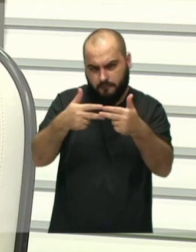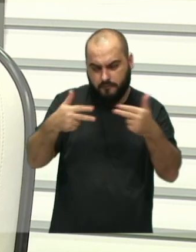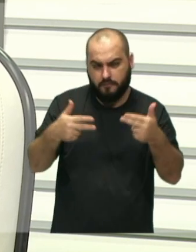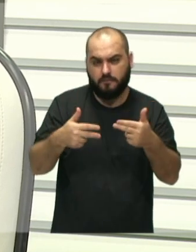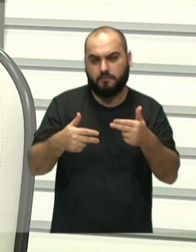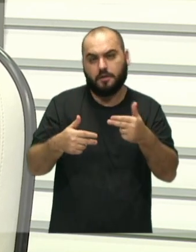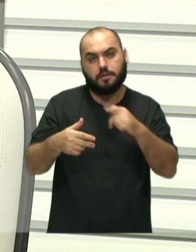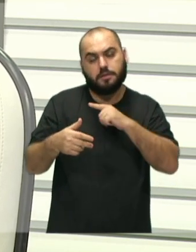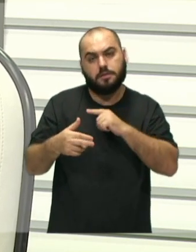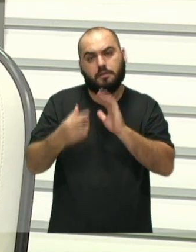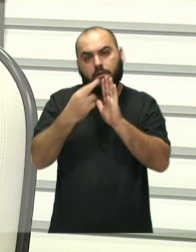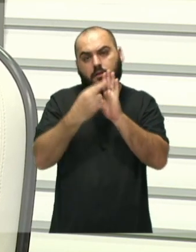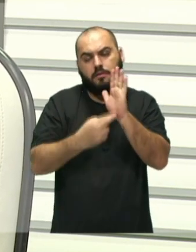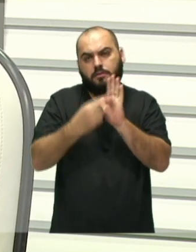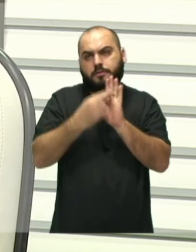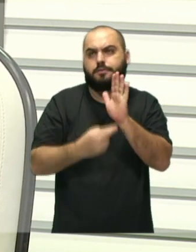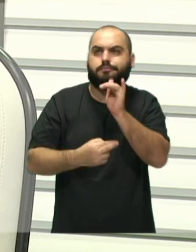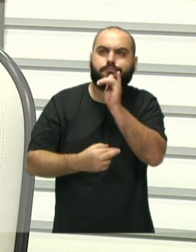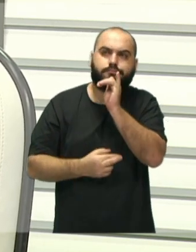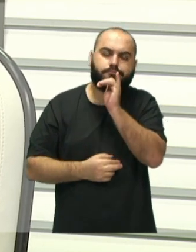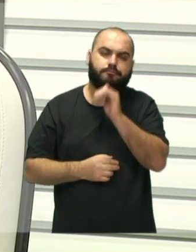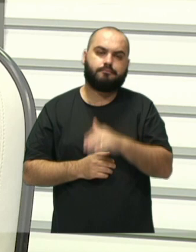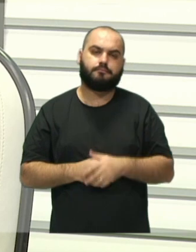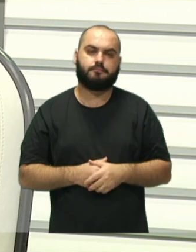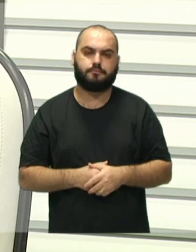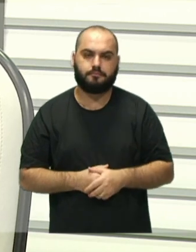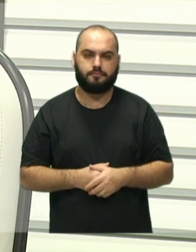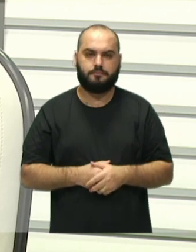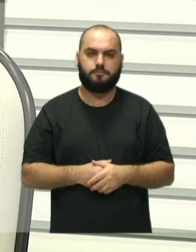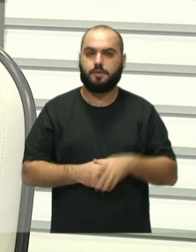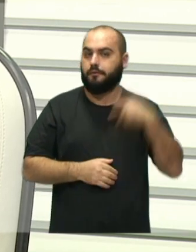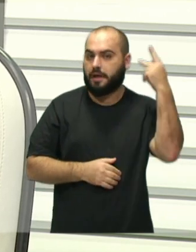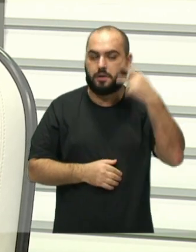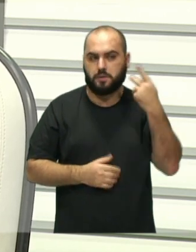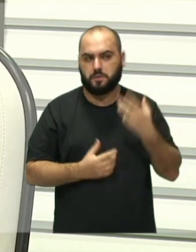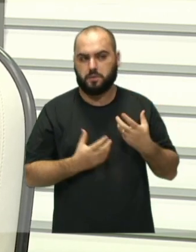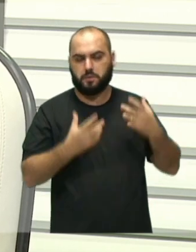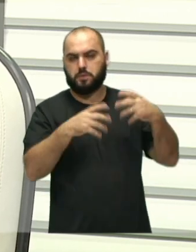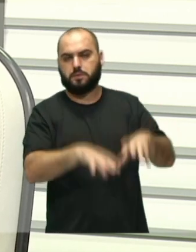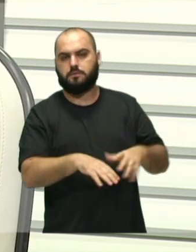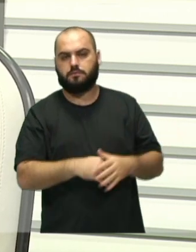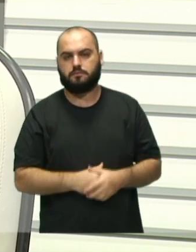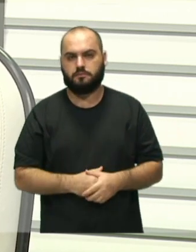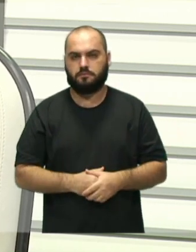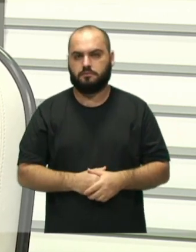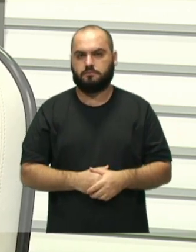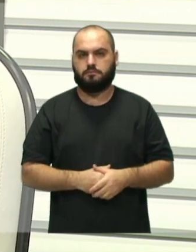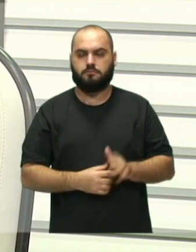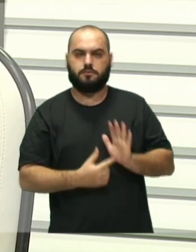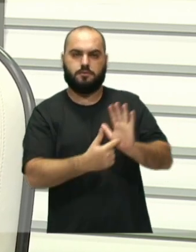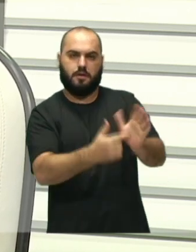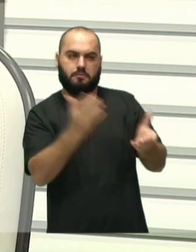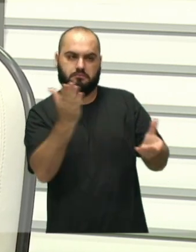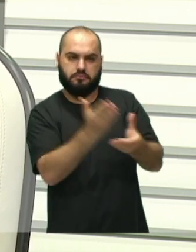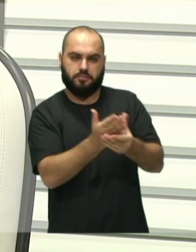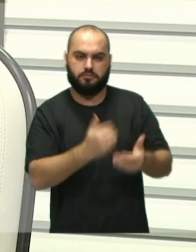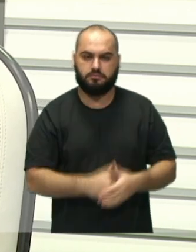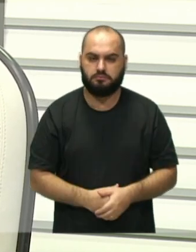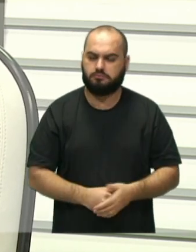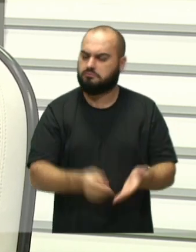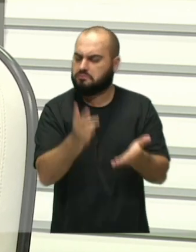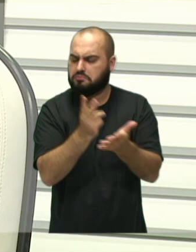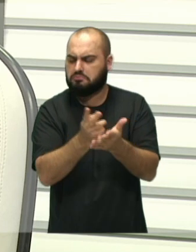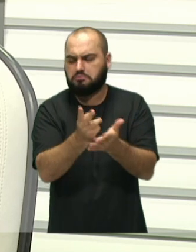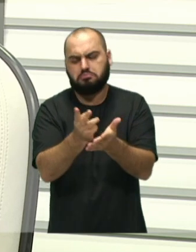eram pareceres que tinham objeção dos vereadores né o apresentava o recurso mas nós sempre